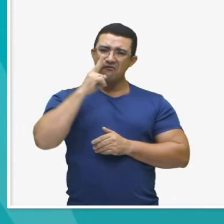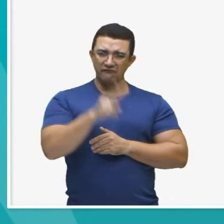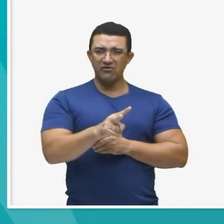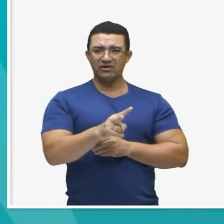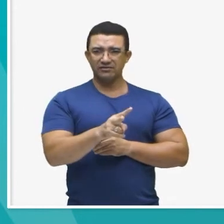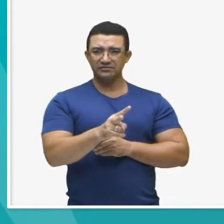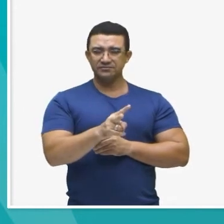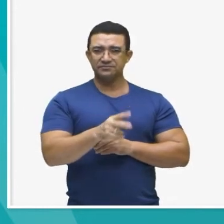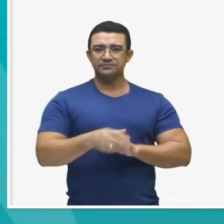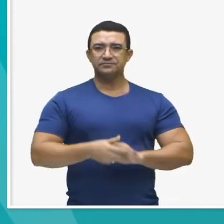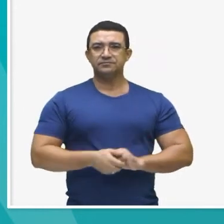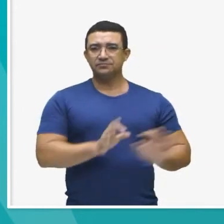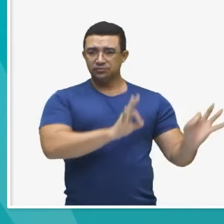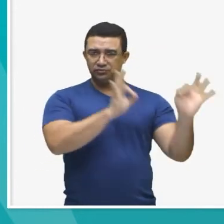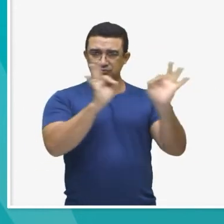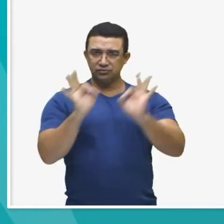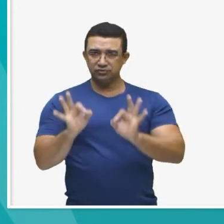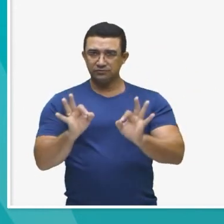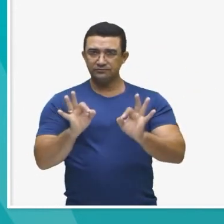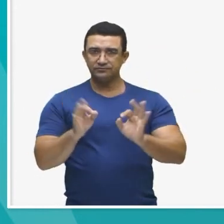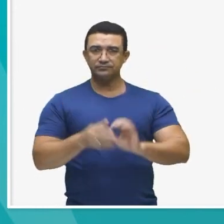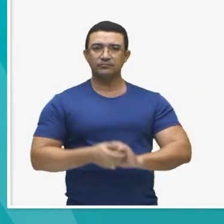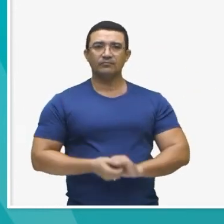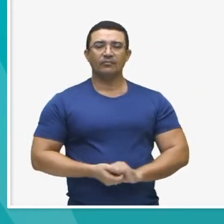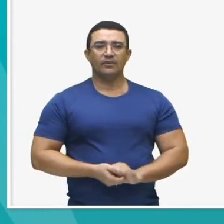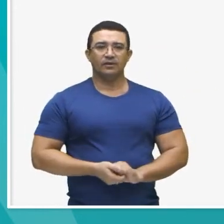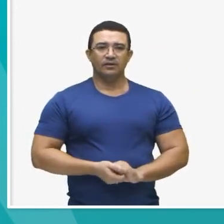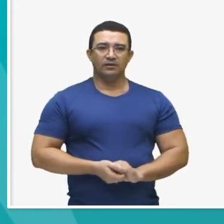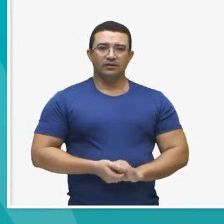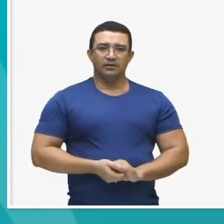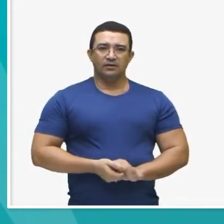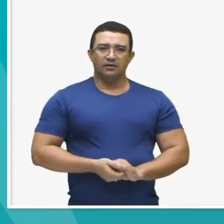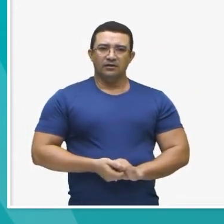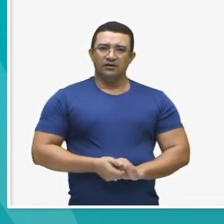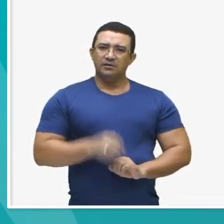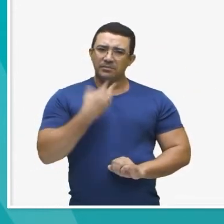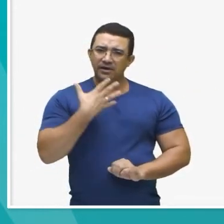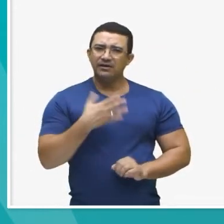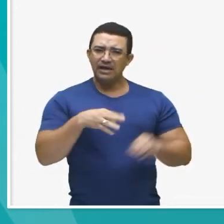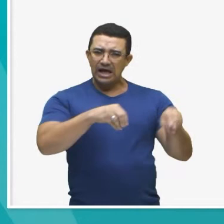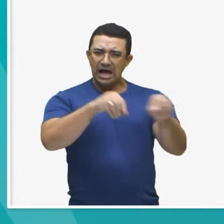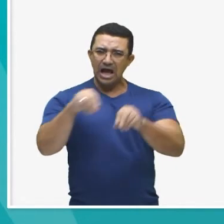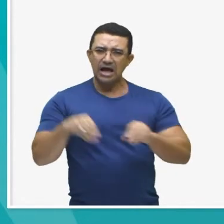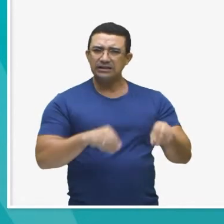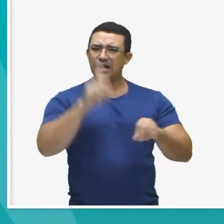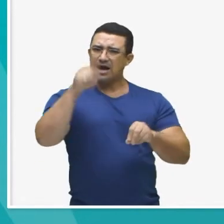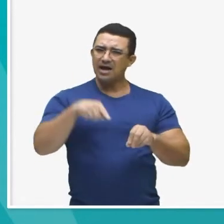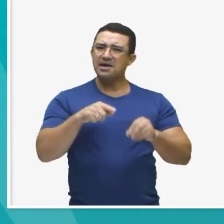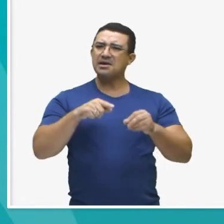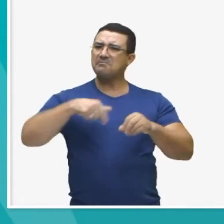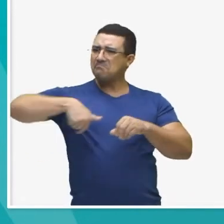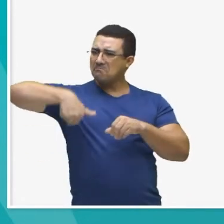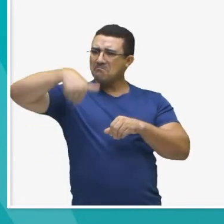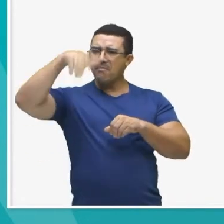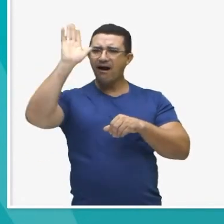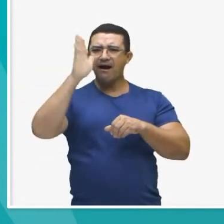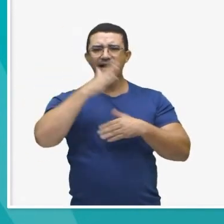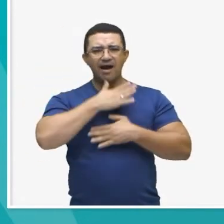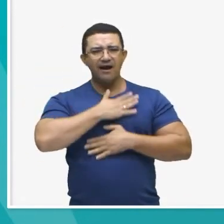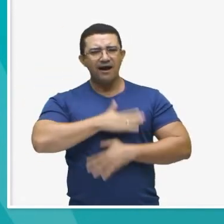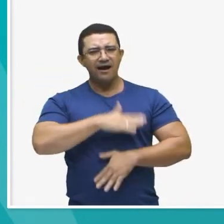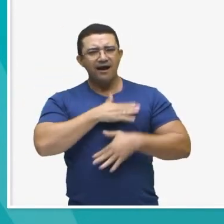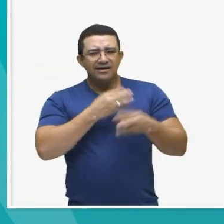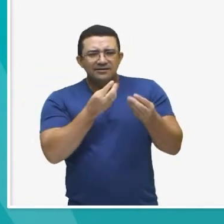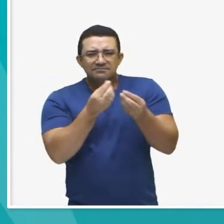separou para vocês. Bem me diziam que a terra se faz mais branda e macia quando mais do litoral